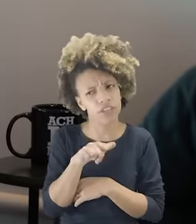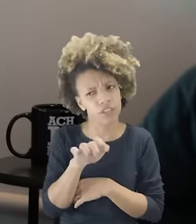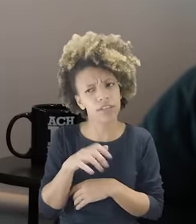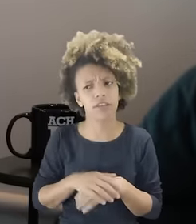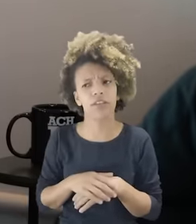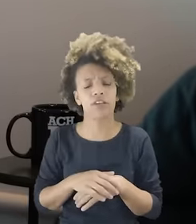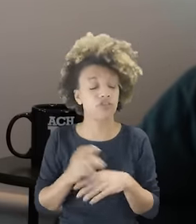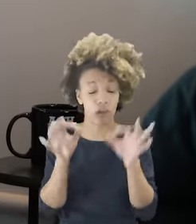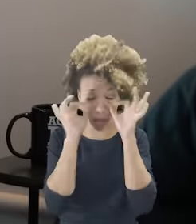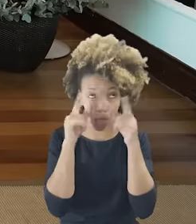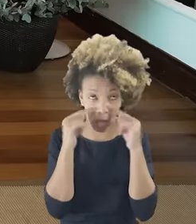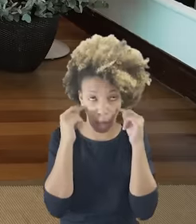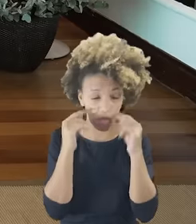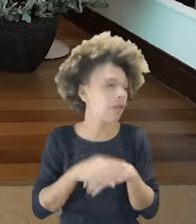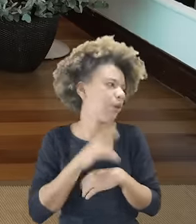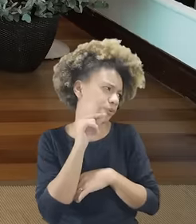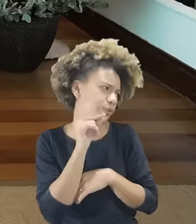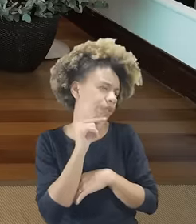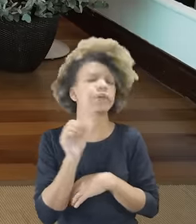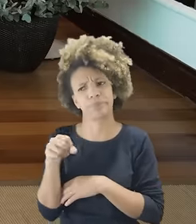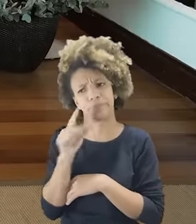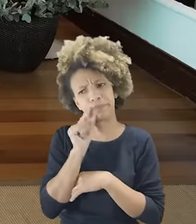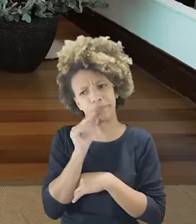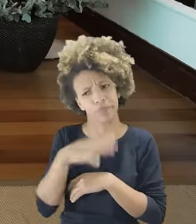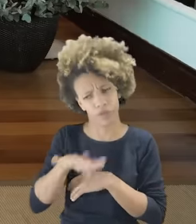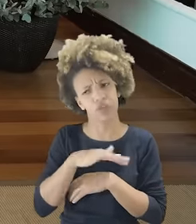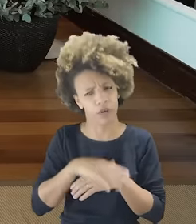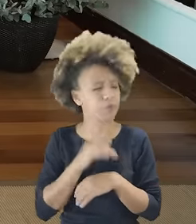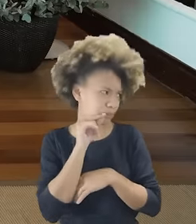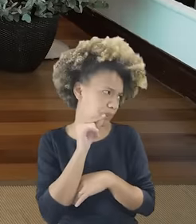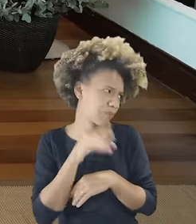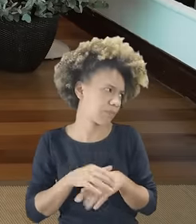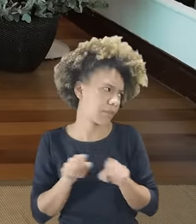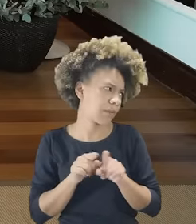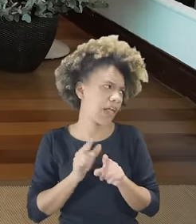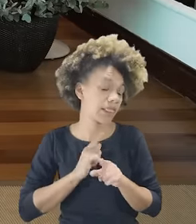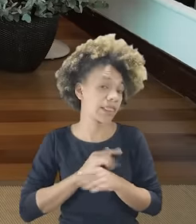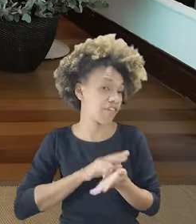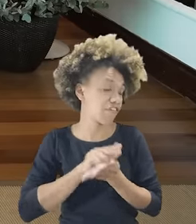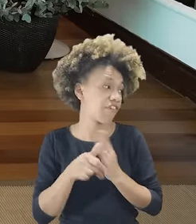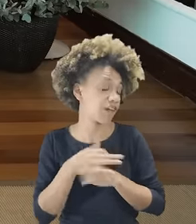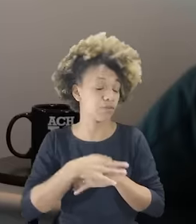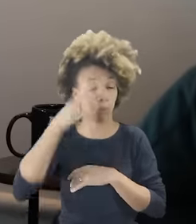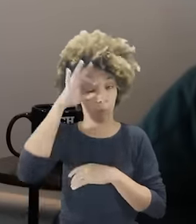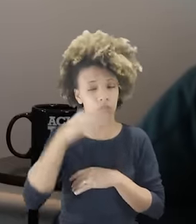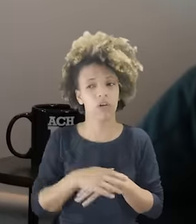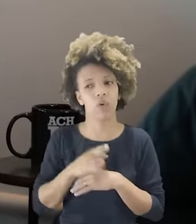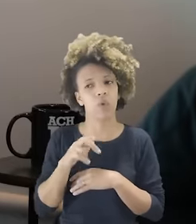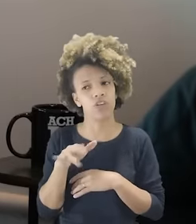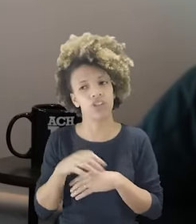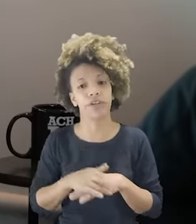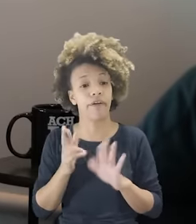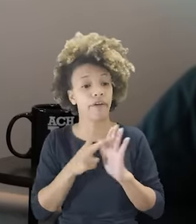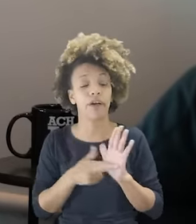é essa pessoa acolher a fundo já acabou o Twitter Twitter em geral o Twitter o Twitter tem muitos guaxins sim tem é a geração